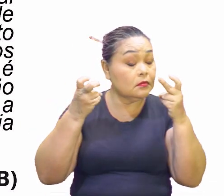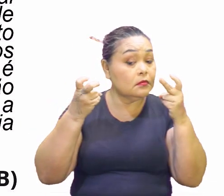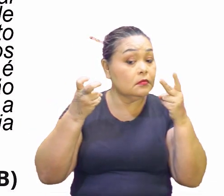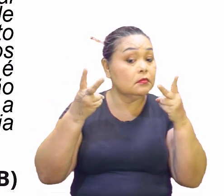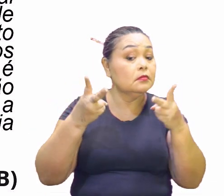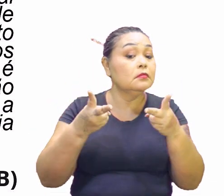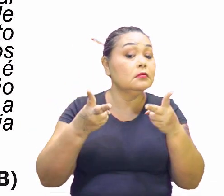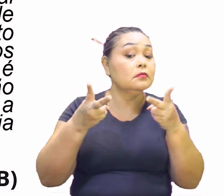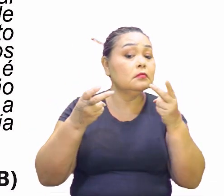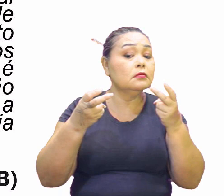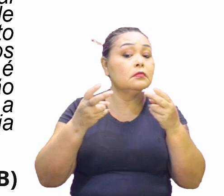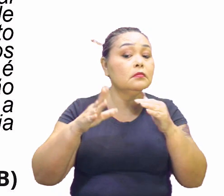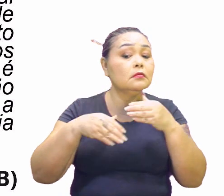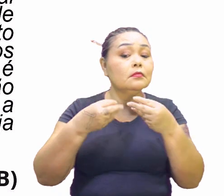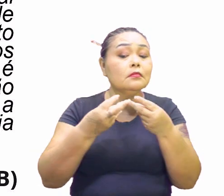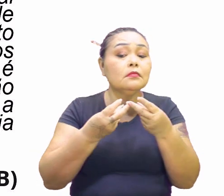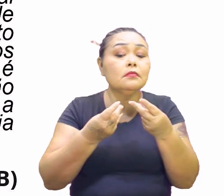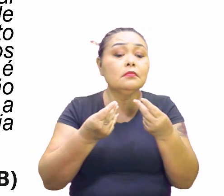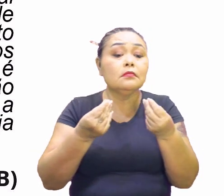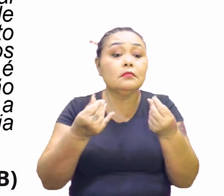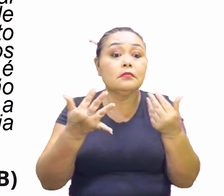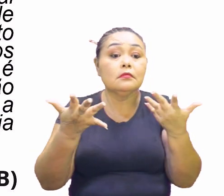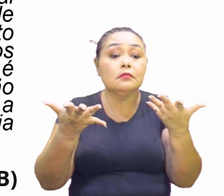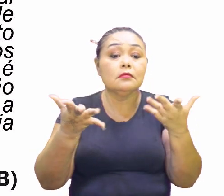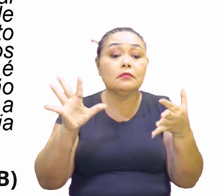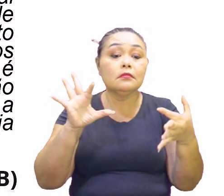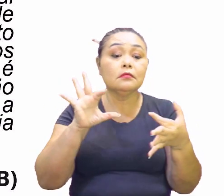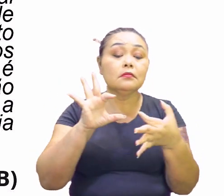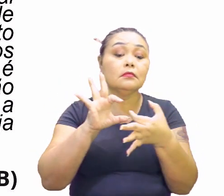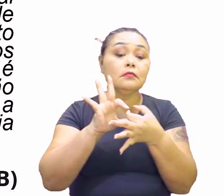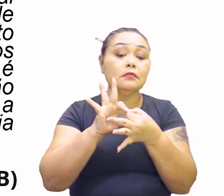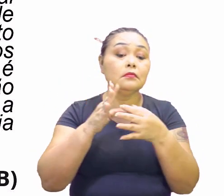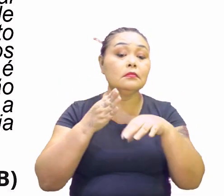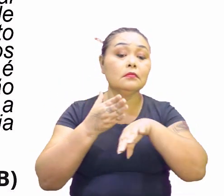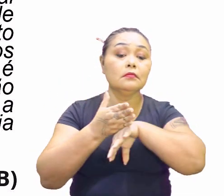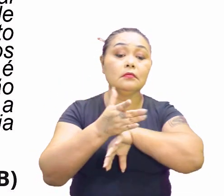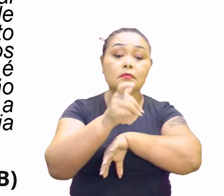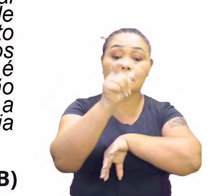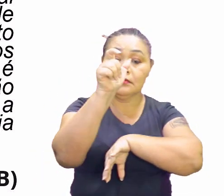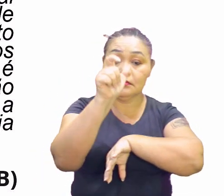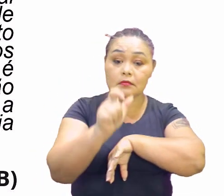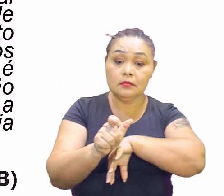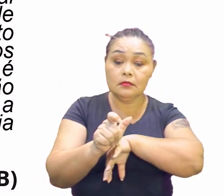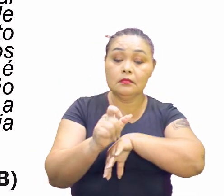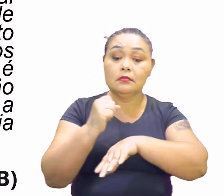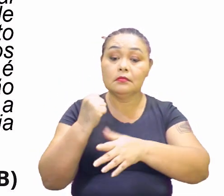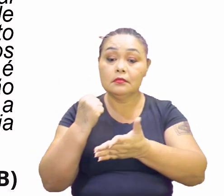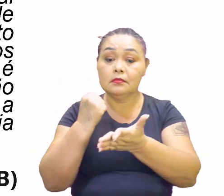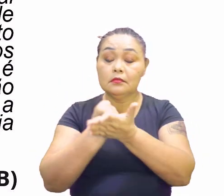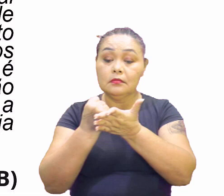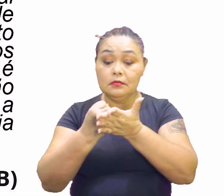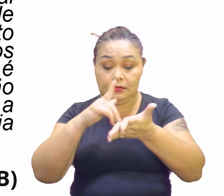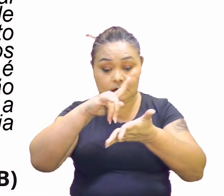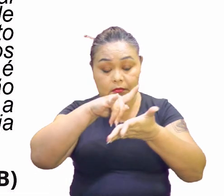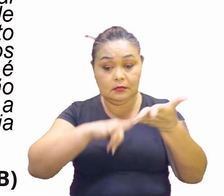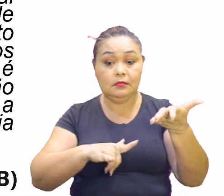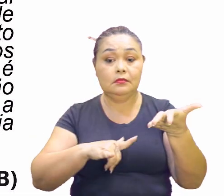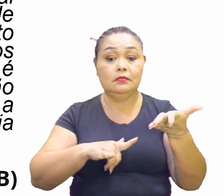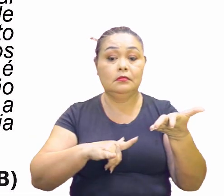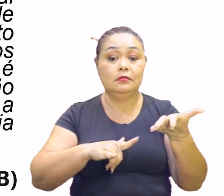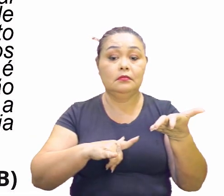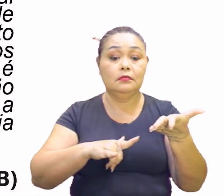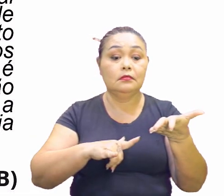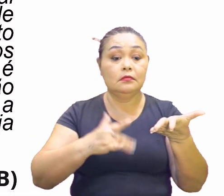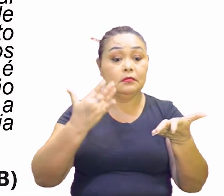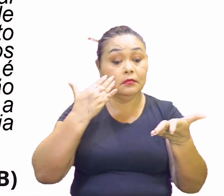nota-se ainda a invisibilidade associada ao processo das pessoas ao registro